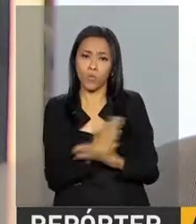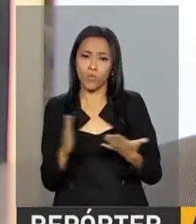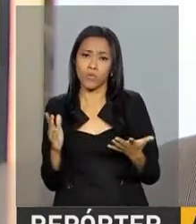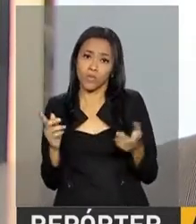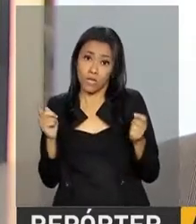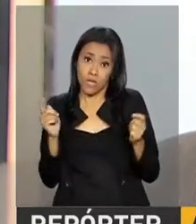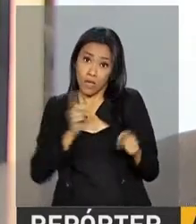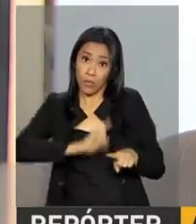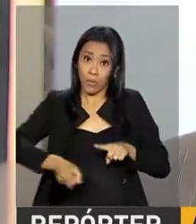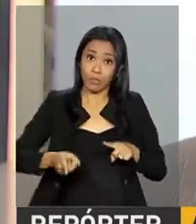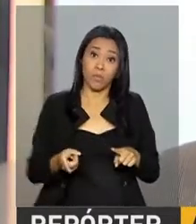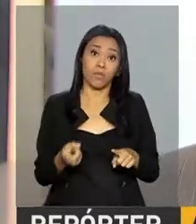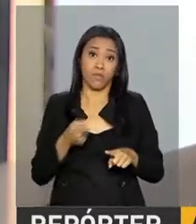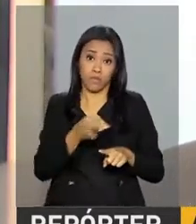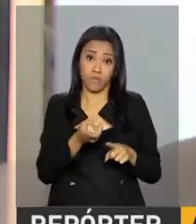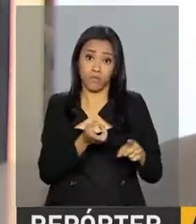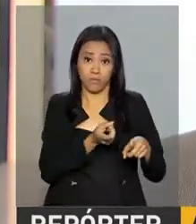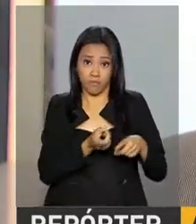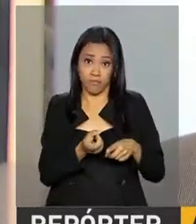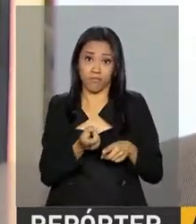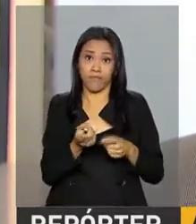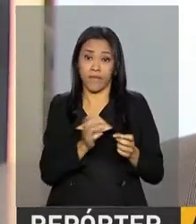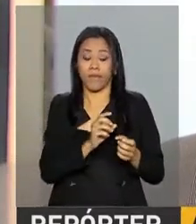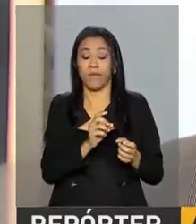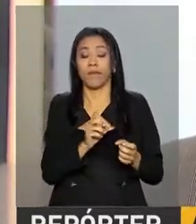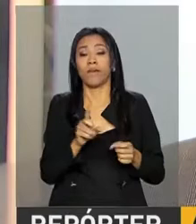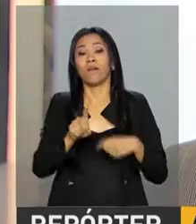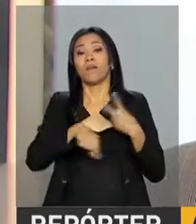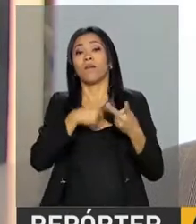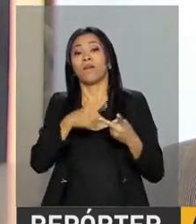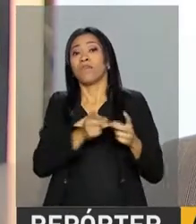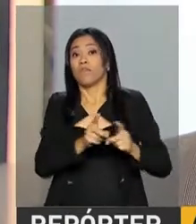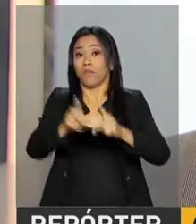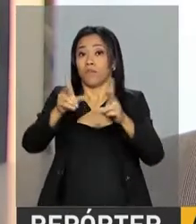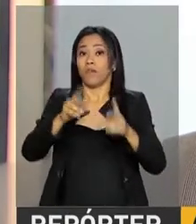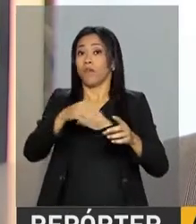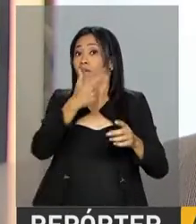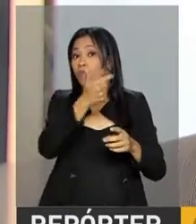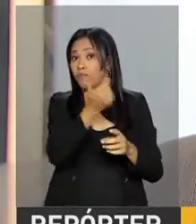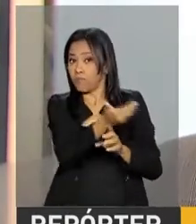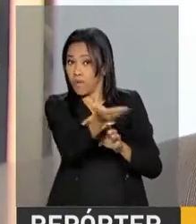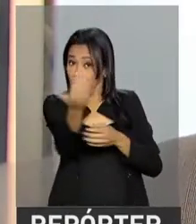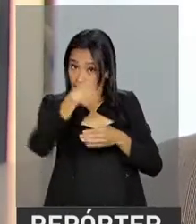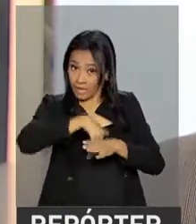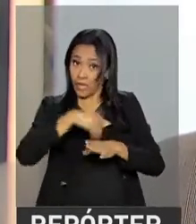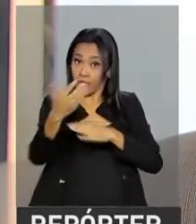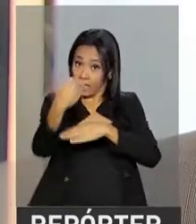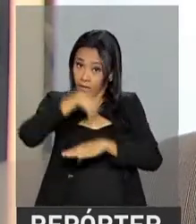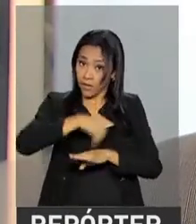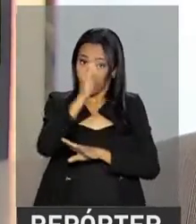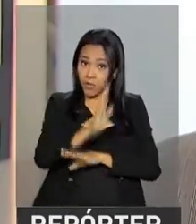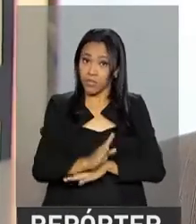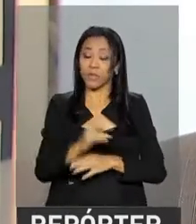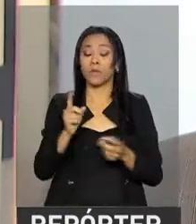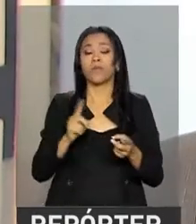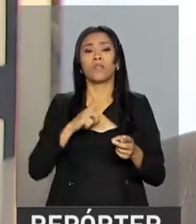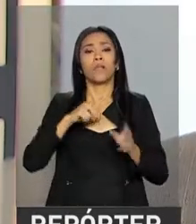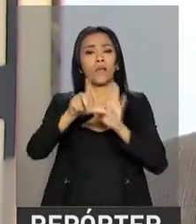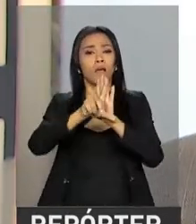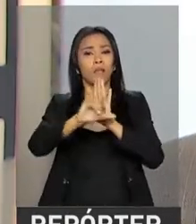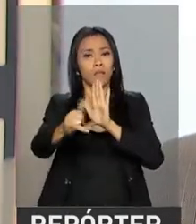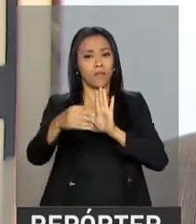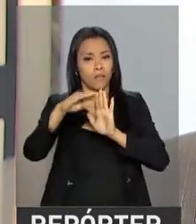proibida ou exportação proibida ou a operação pode ter alguma irregularidade ea legislação prevê que